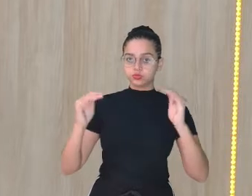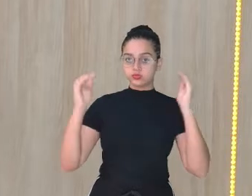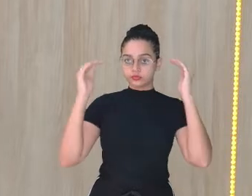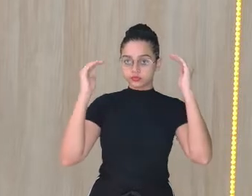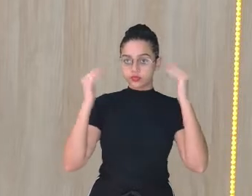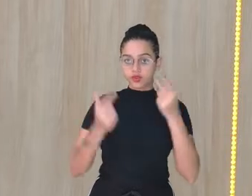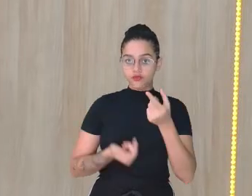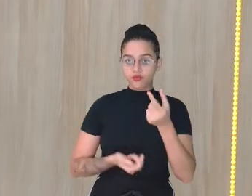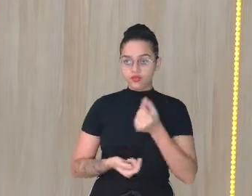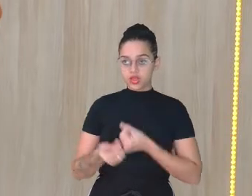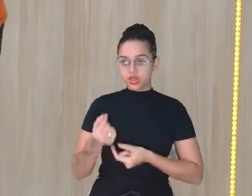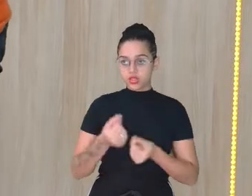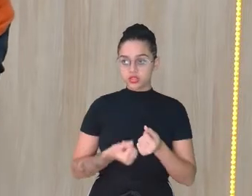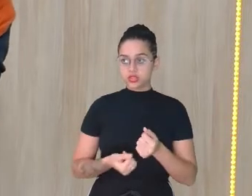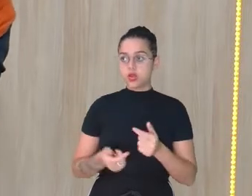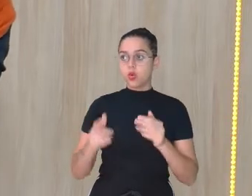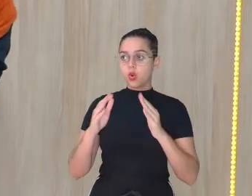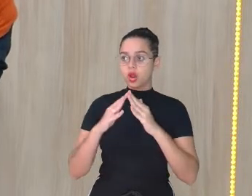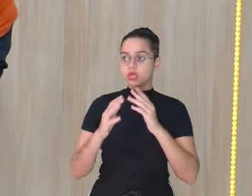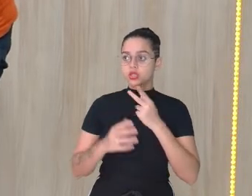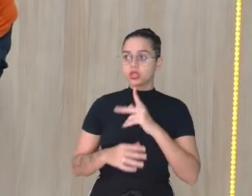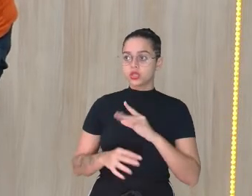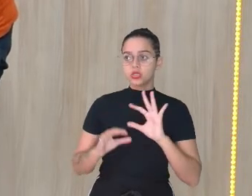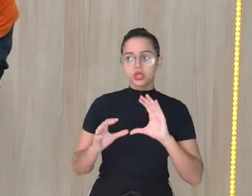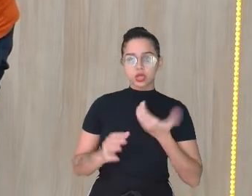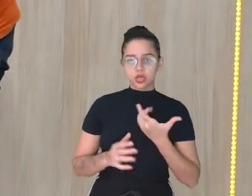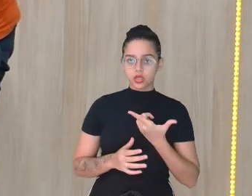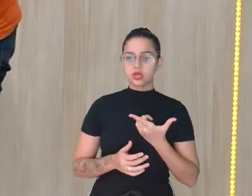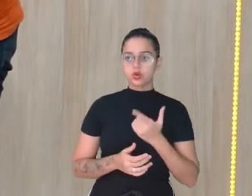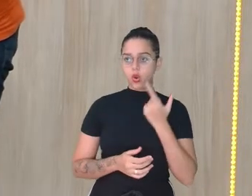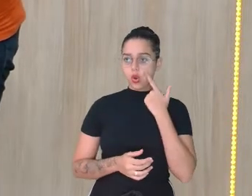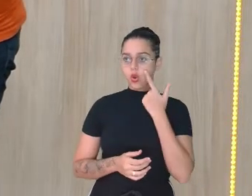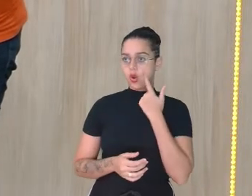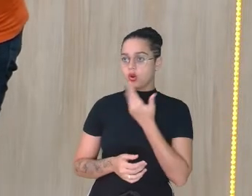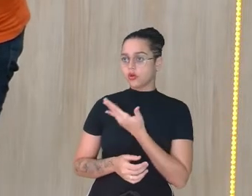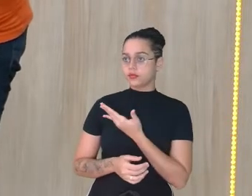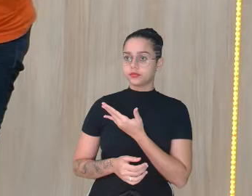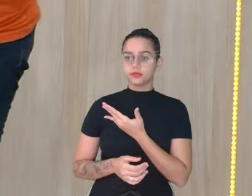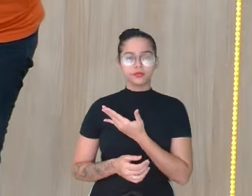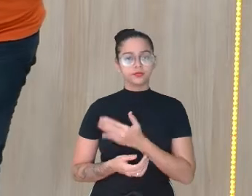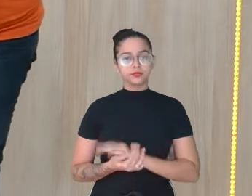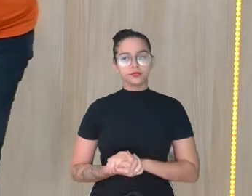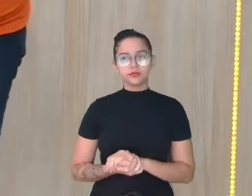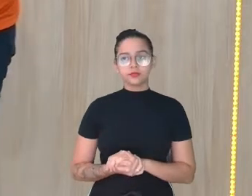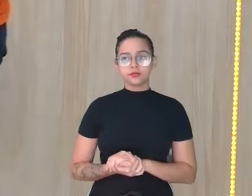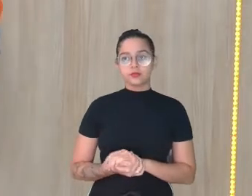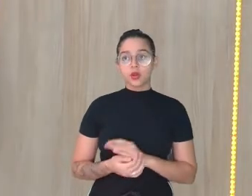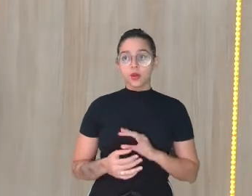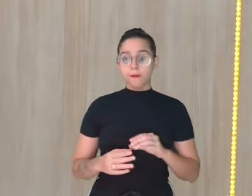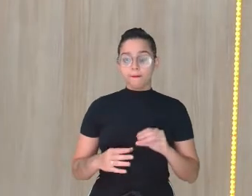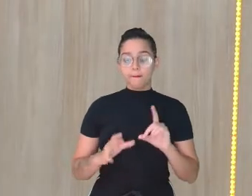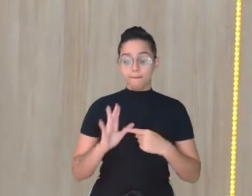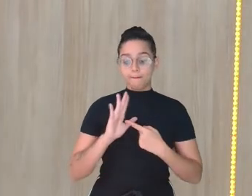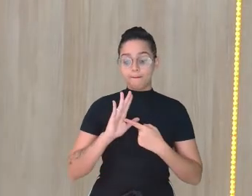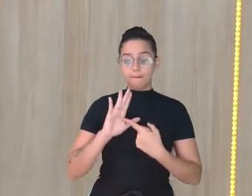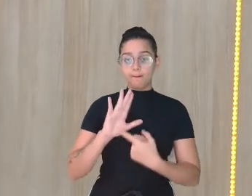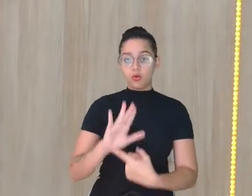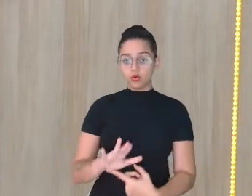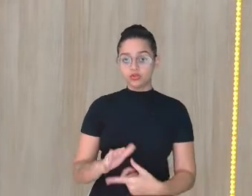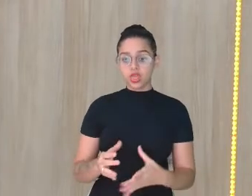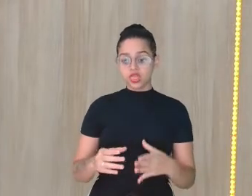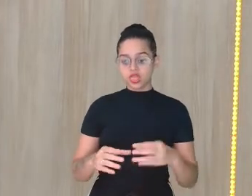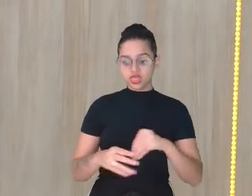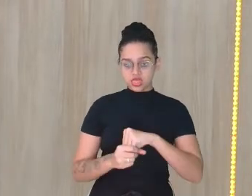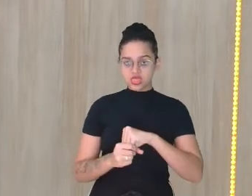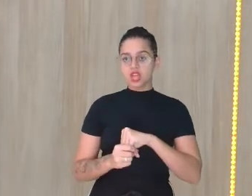padrão financeiro, uma casa dessa, com certeza. Olha só esse programa, ele mostra dentro da casa,